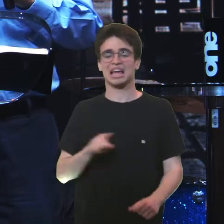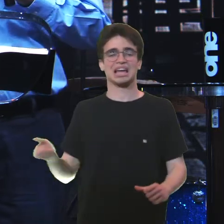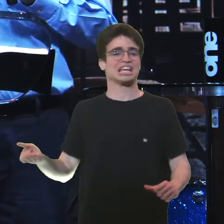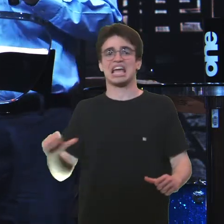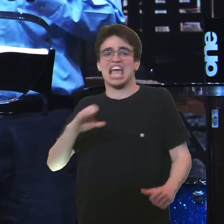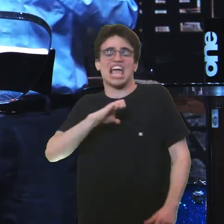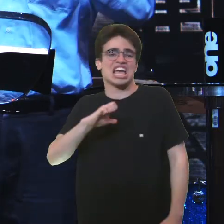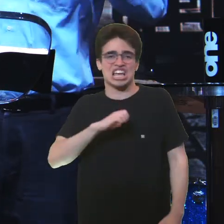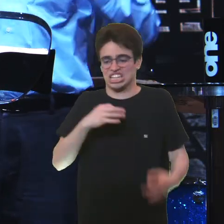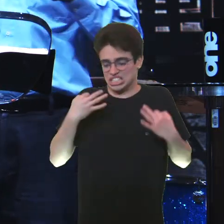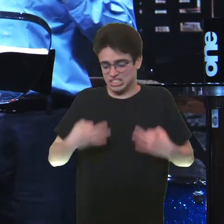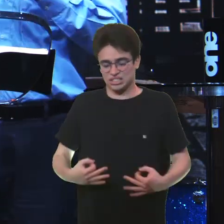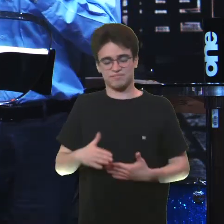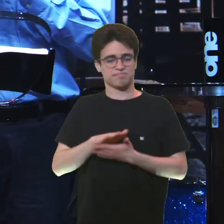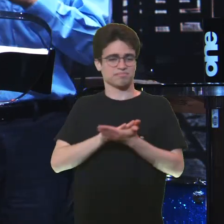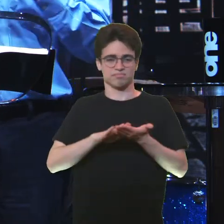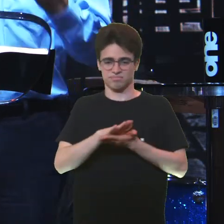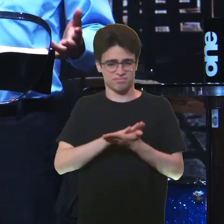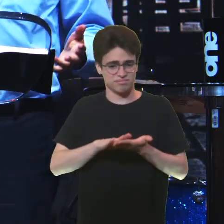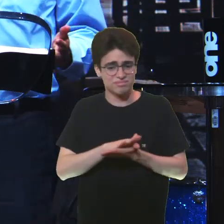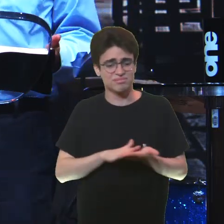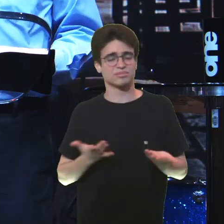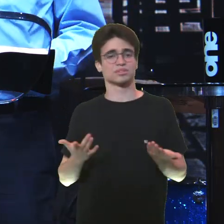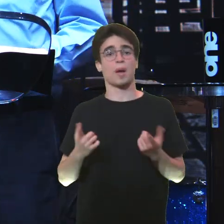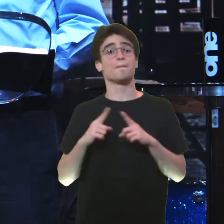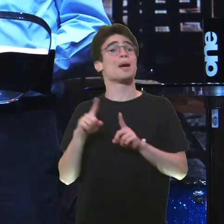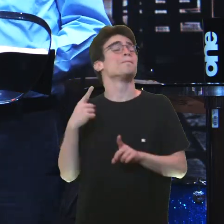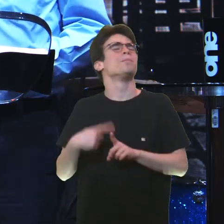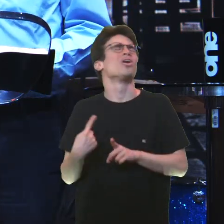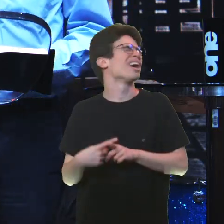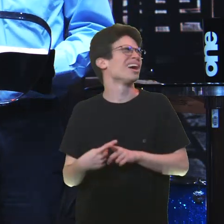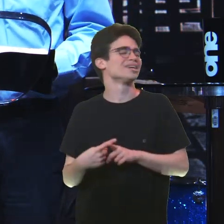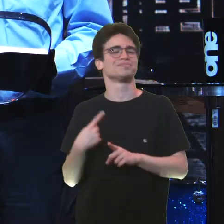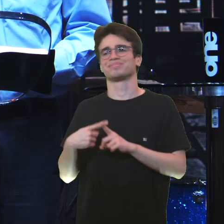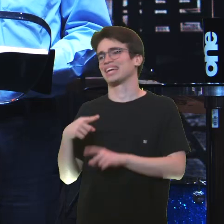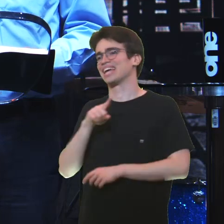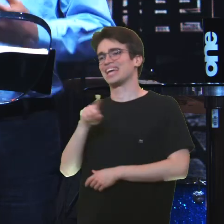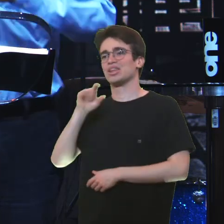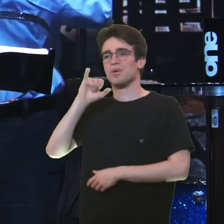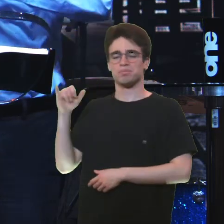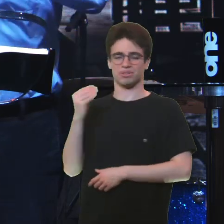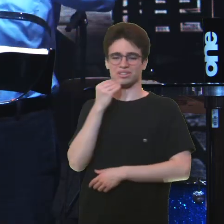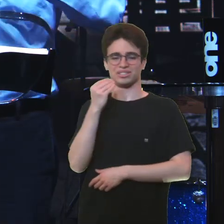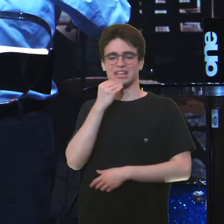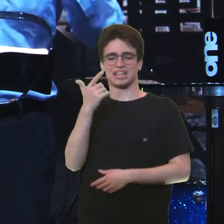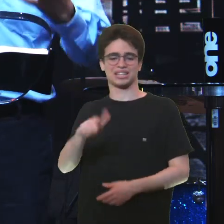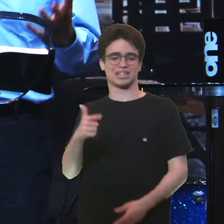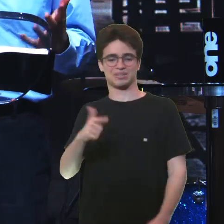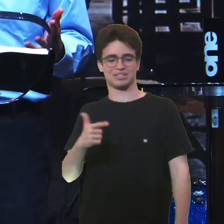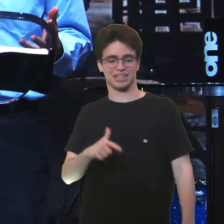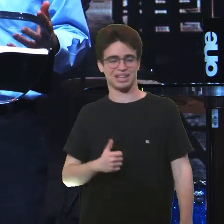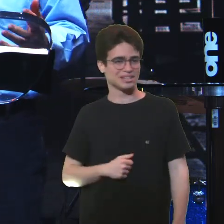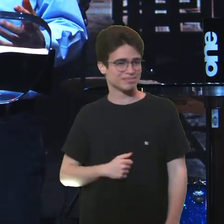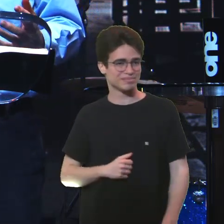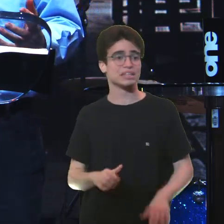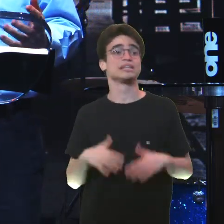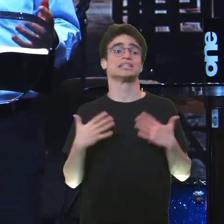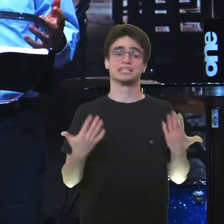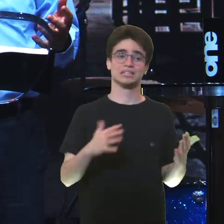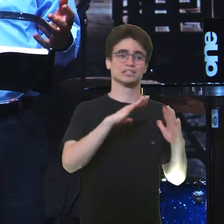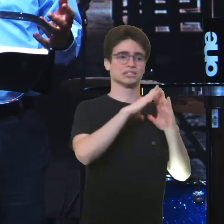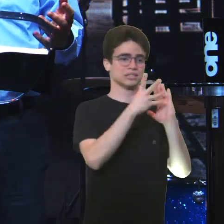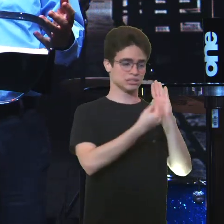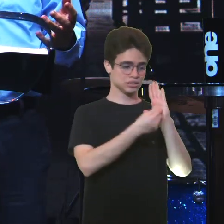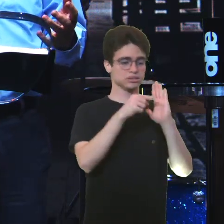têm modos. pero es porque no han tenido Mas é oportunidades porque eles en não la vida. tiveram oportunidades na vida. La iglesia debe ser muy paciente. A igreja deve